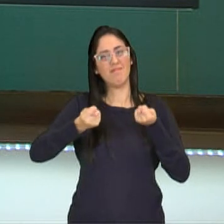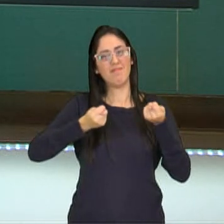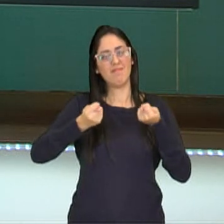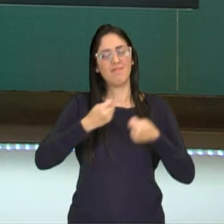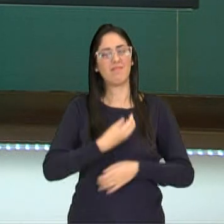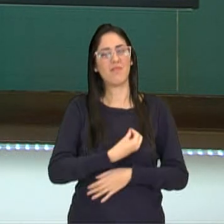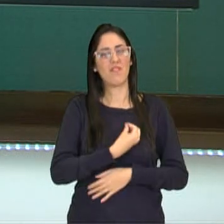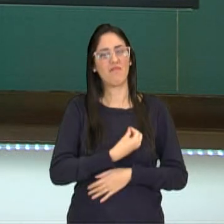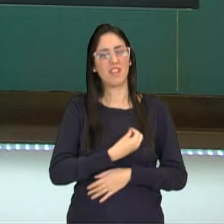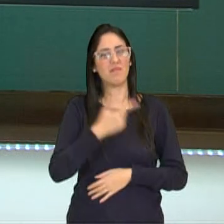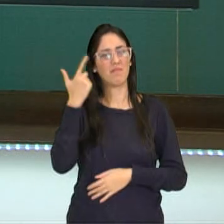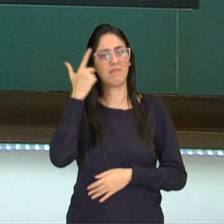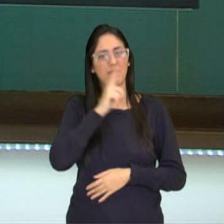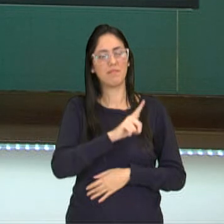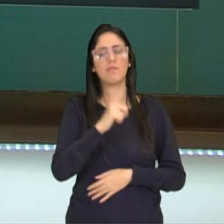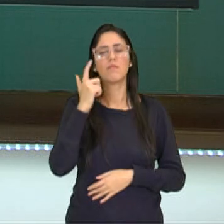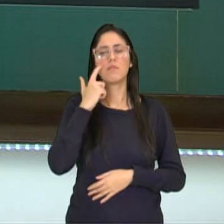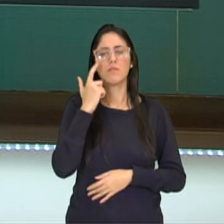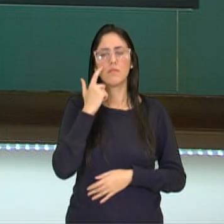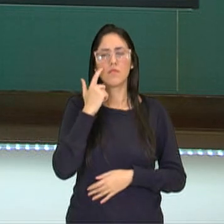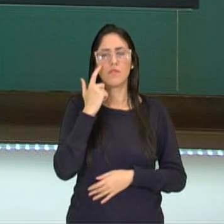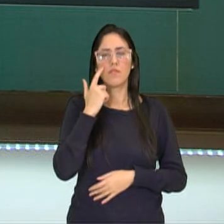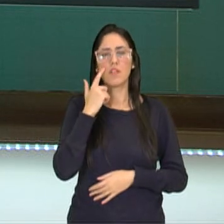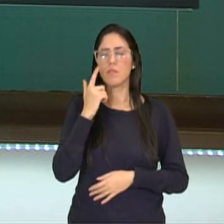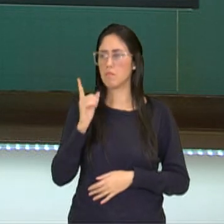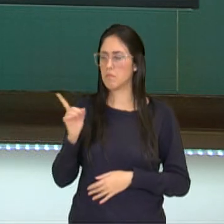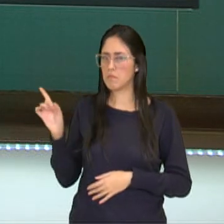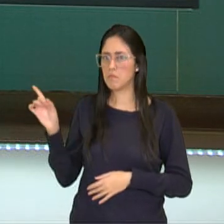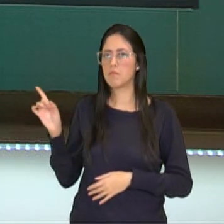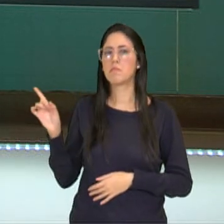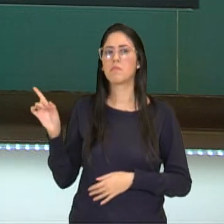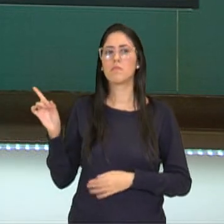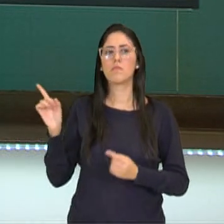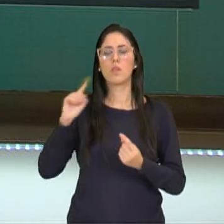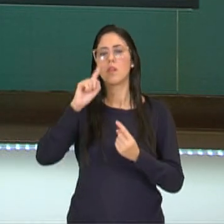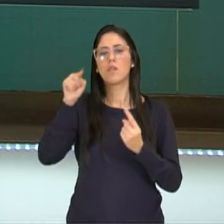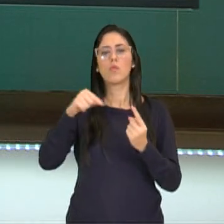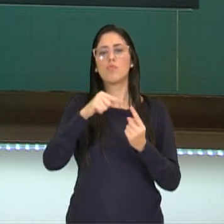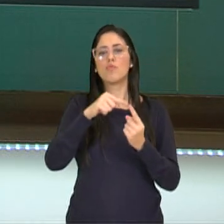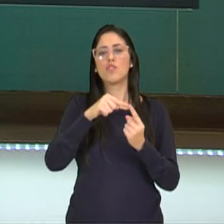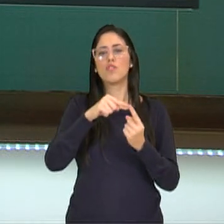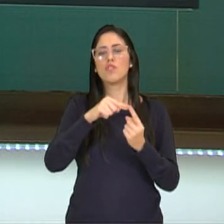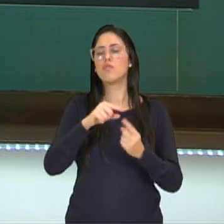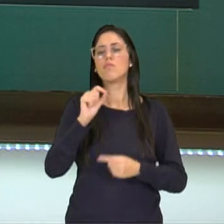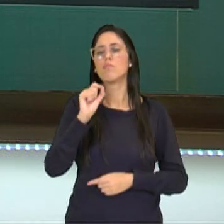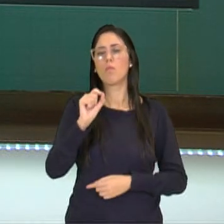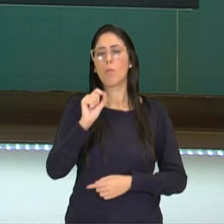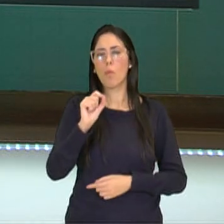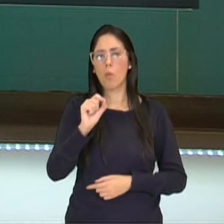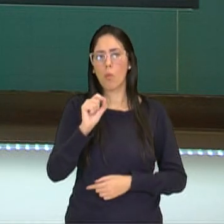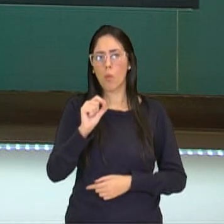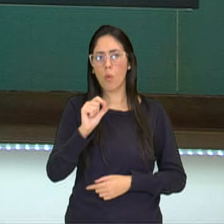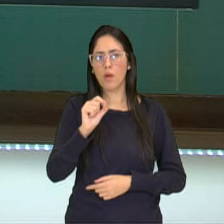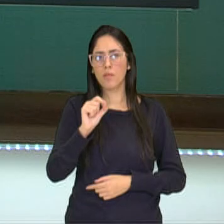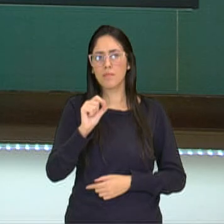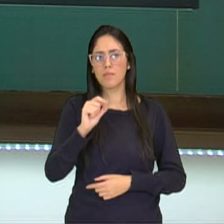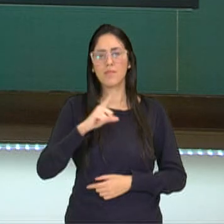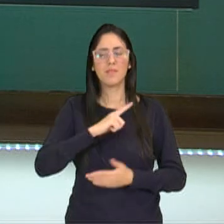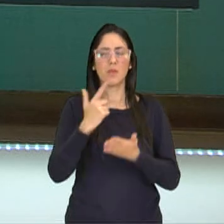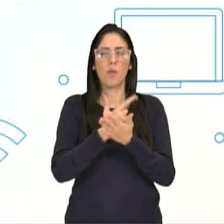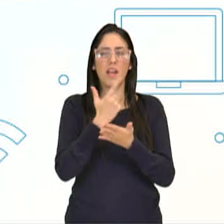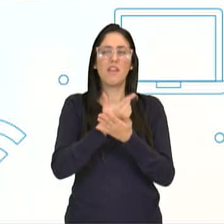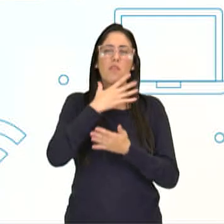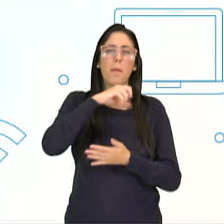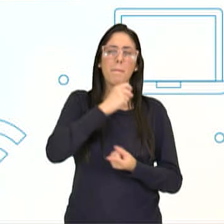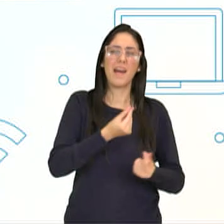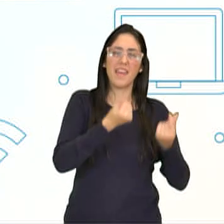sua vida financeira. Vamos ver aqui, de acordo com esses objetivos, o que fala, ou o que eu acho, no Pai Rico e Pai Pobre. Uma